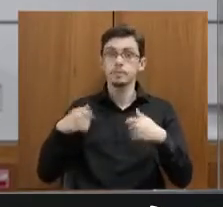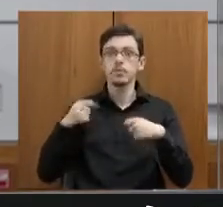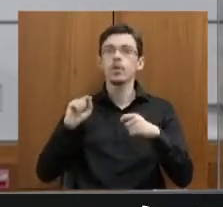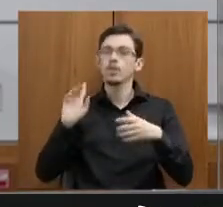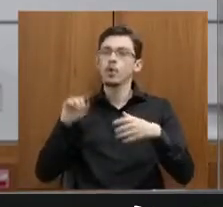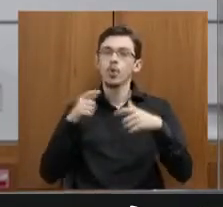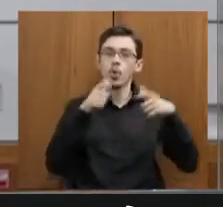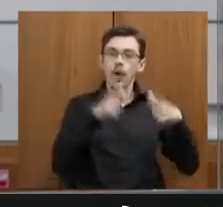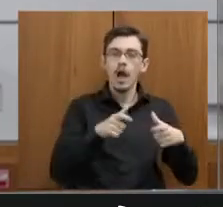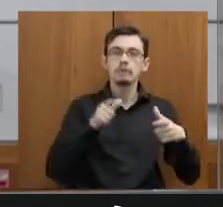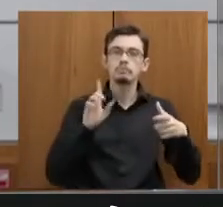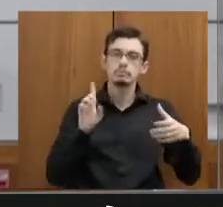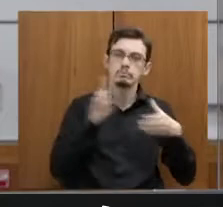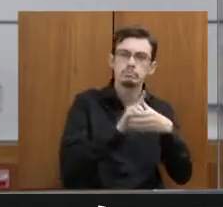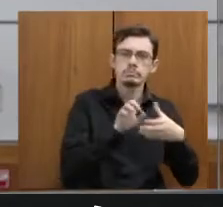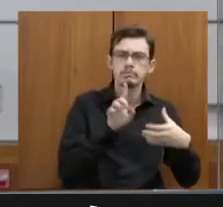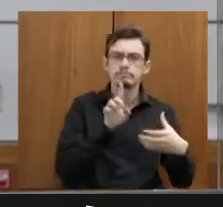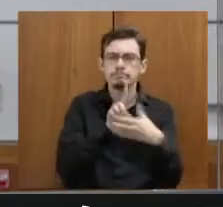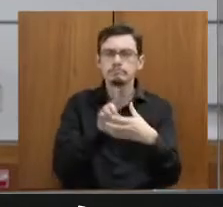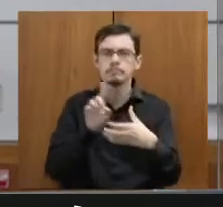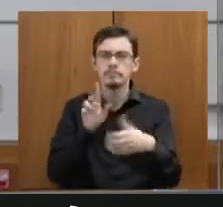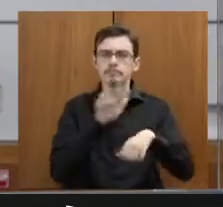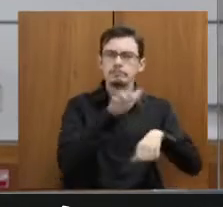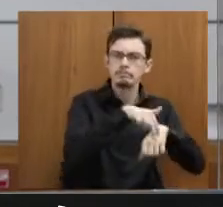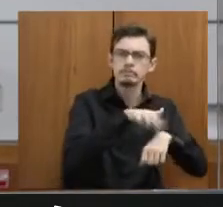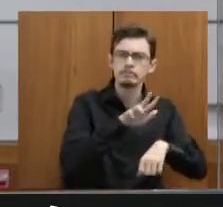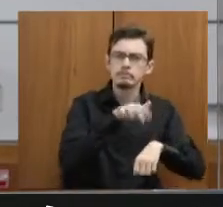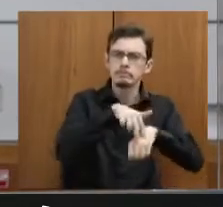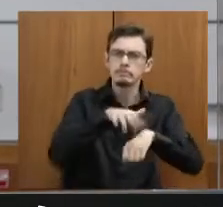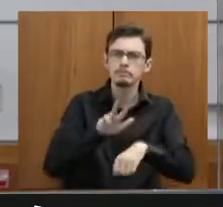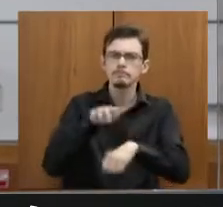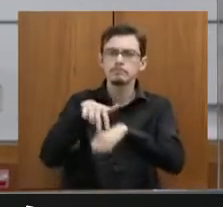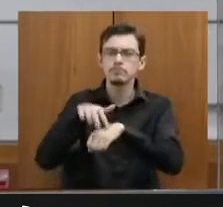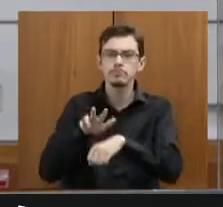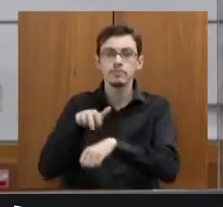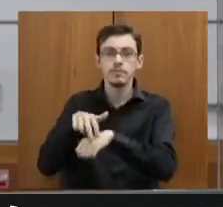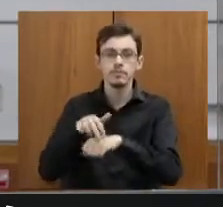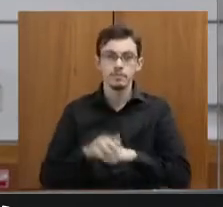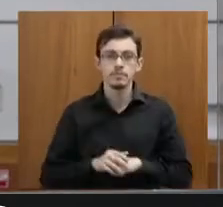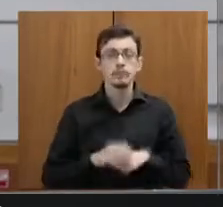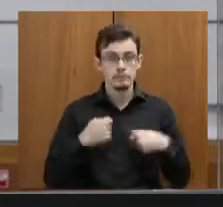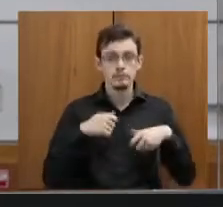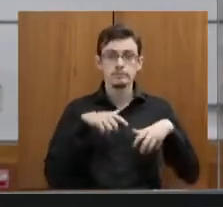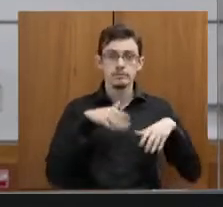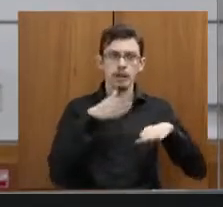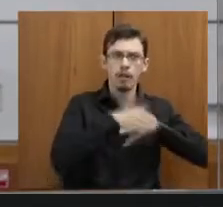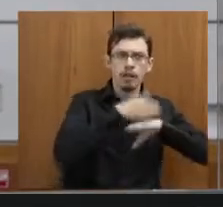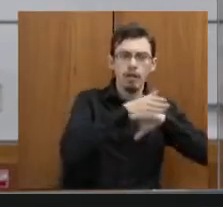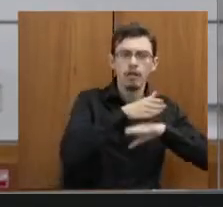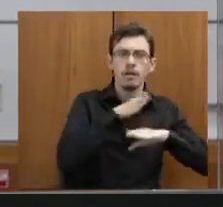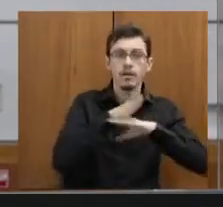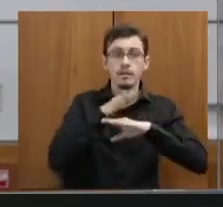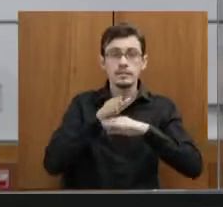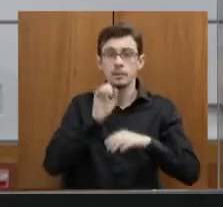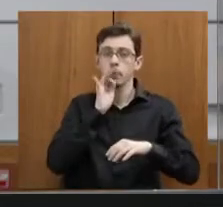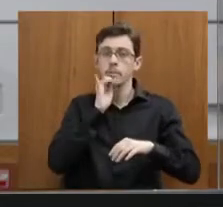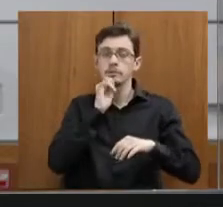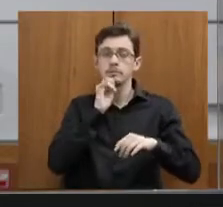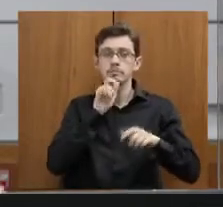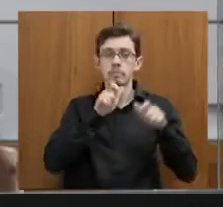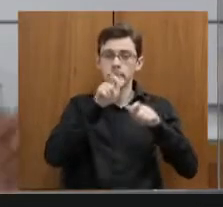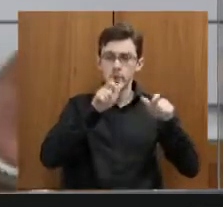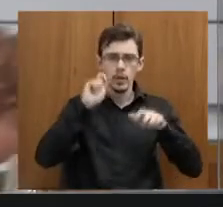ocupar de novo ocupar ocupar e ocupar esse a gente não for lá culpar não vão chamar a gente preocupar